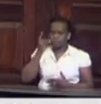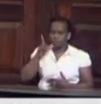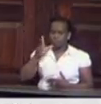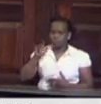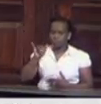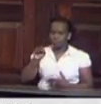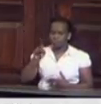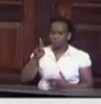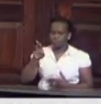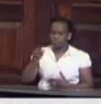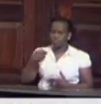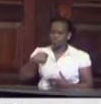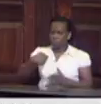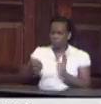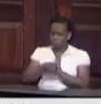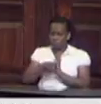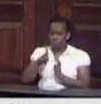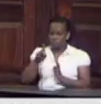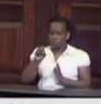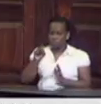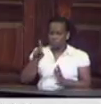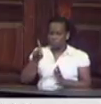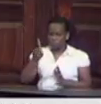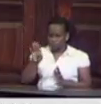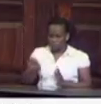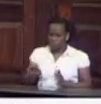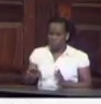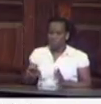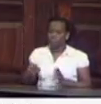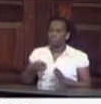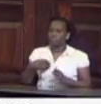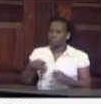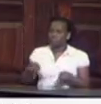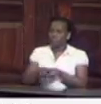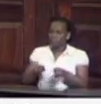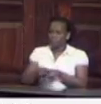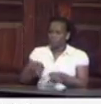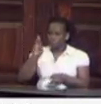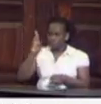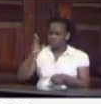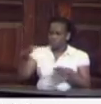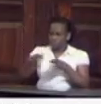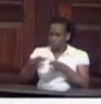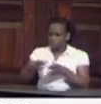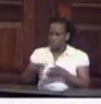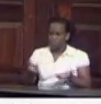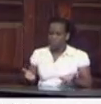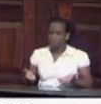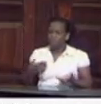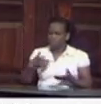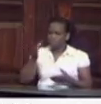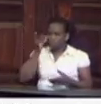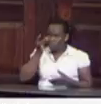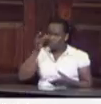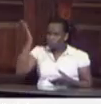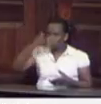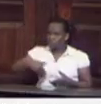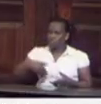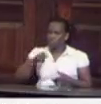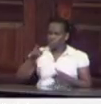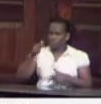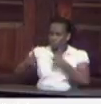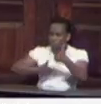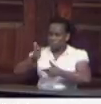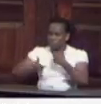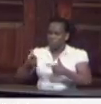sou deputado do PSDB, sou liderado de Vossa Excelência nessa Assembleia Legislativa e sou testemunha da sua